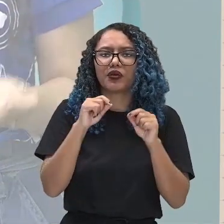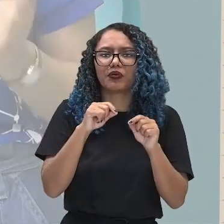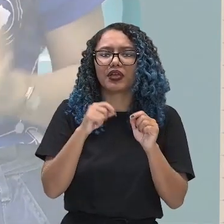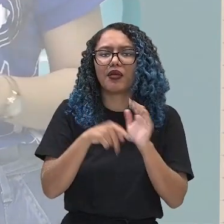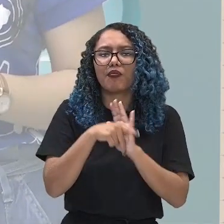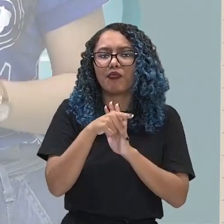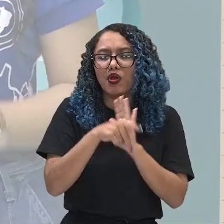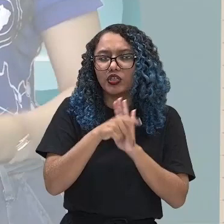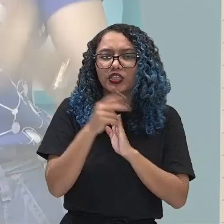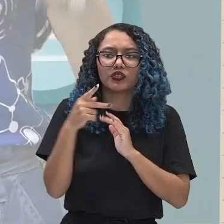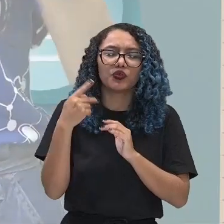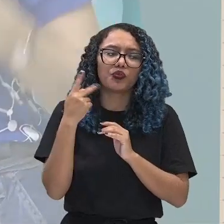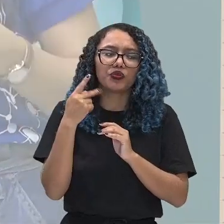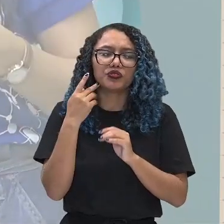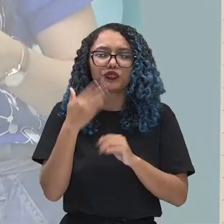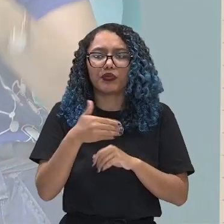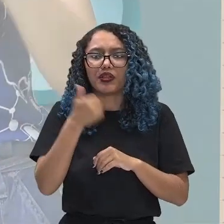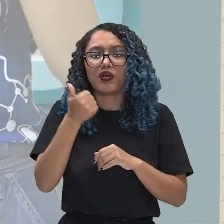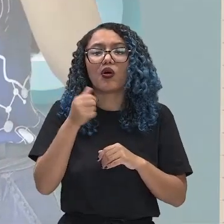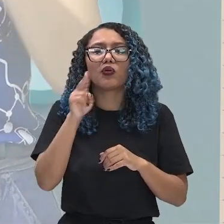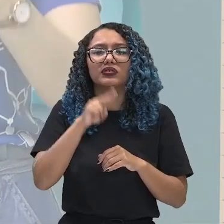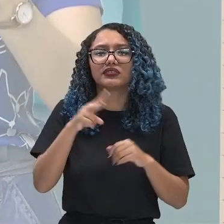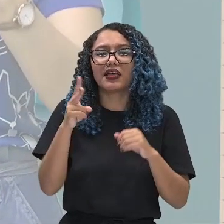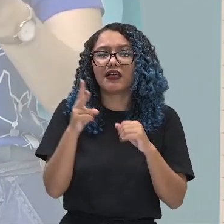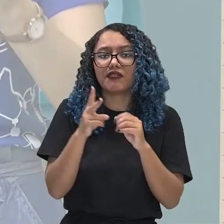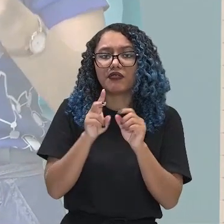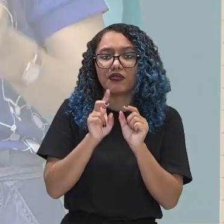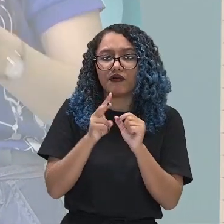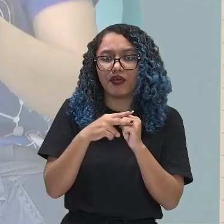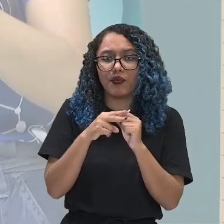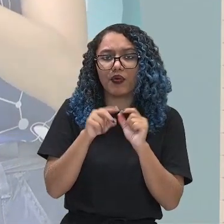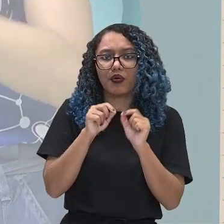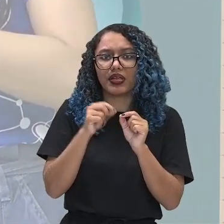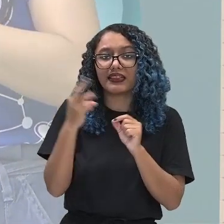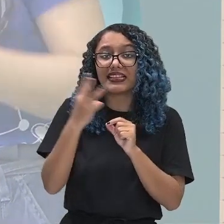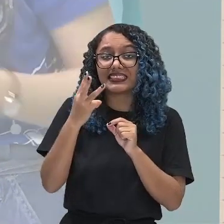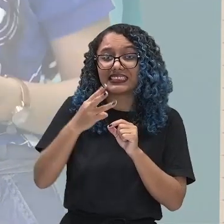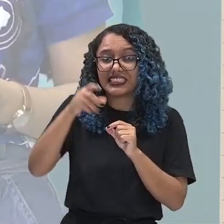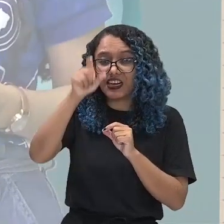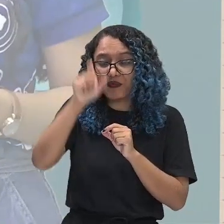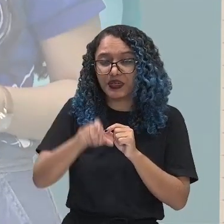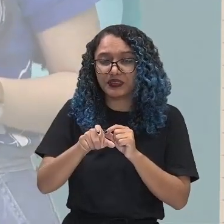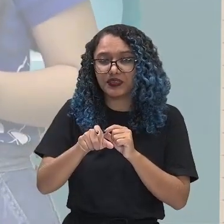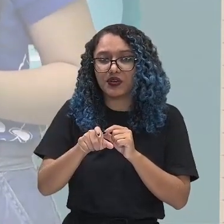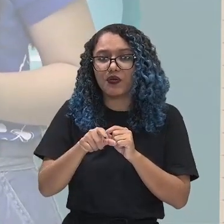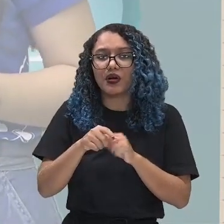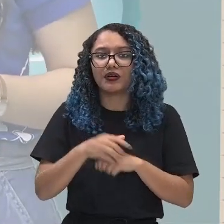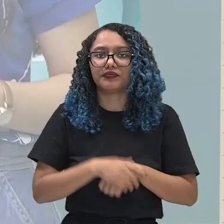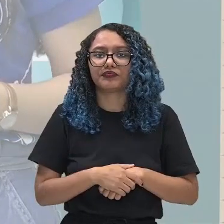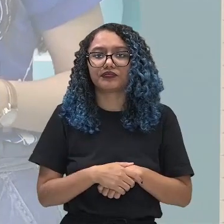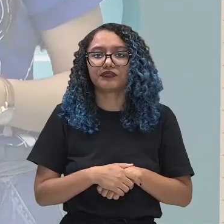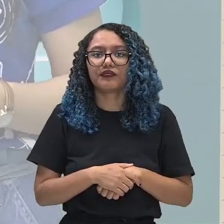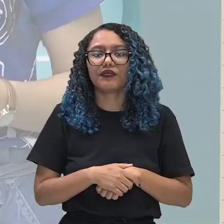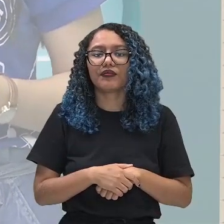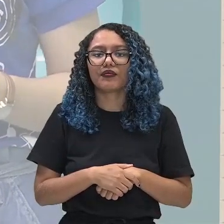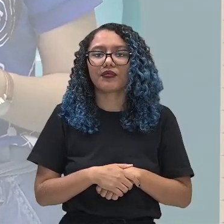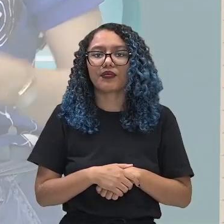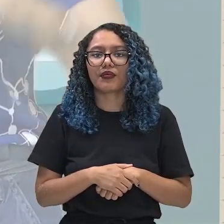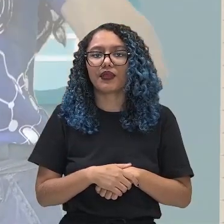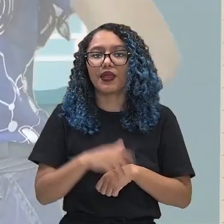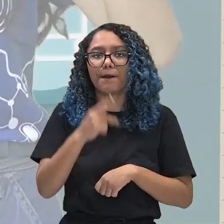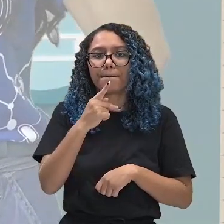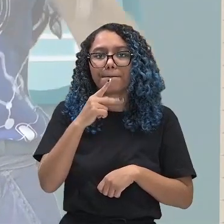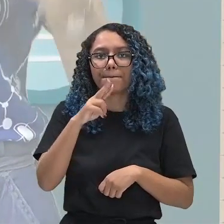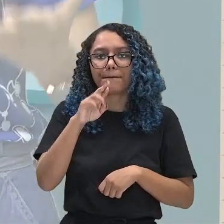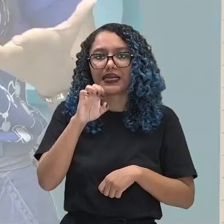usei o verbo em terceira pessoa. Eu preciso, tu precisas, ele precisa. Então, coloquei aí, precisa acompanhado do